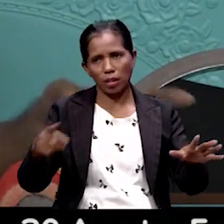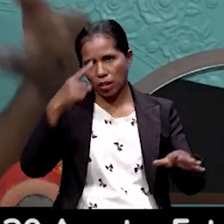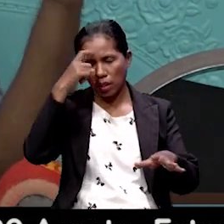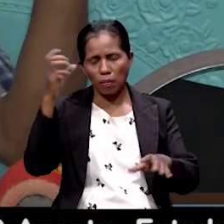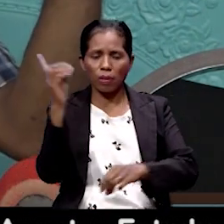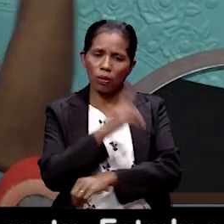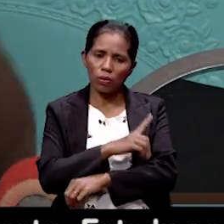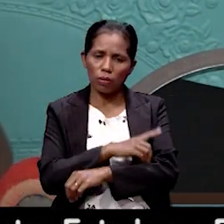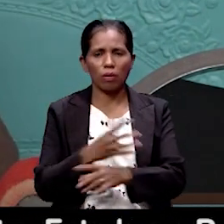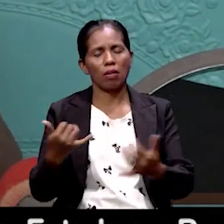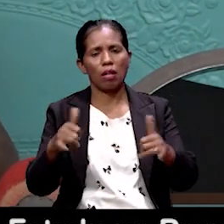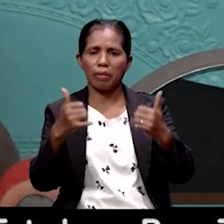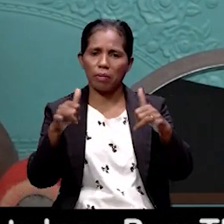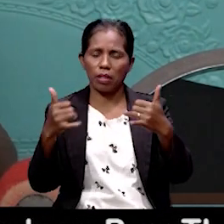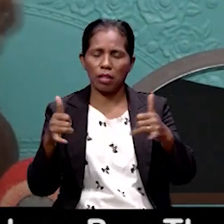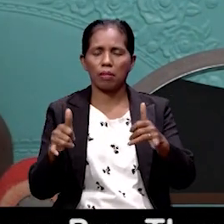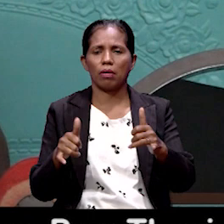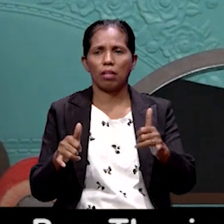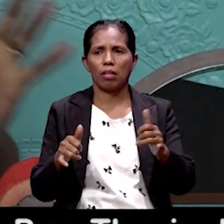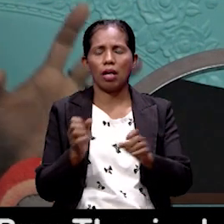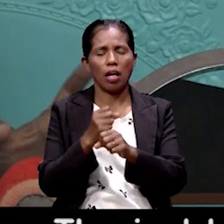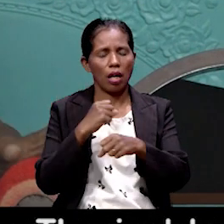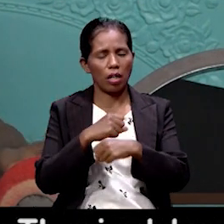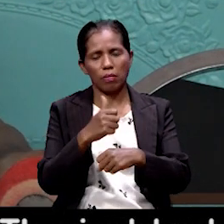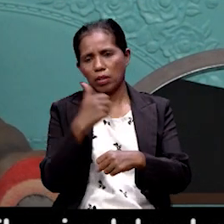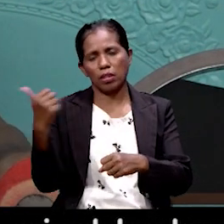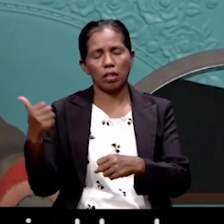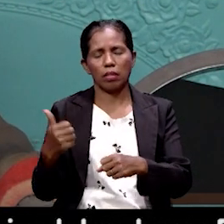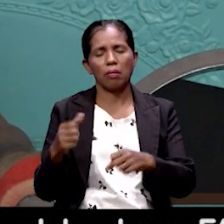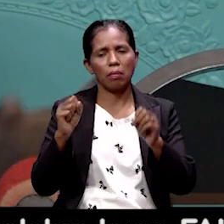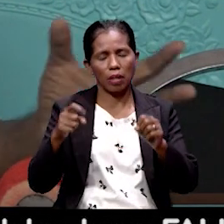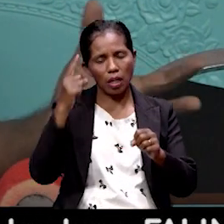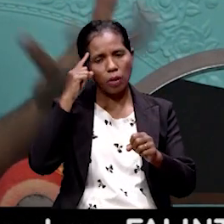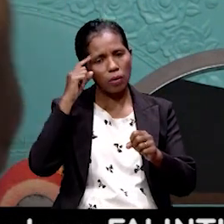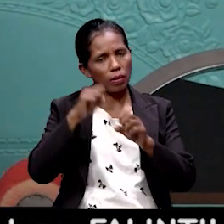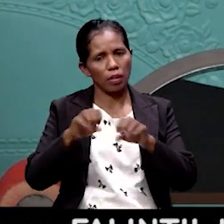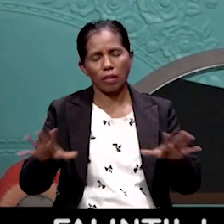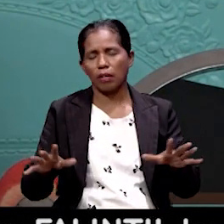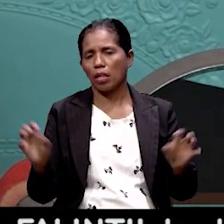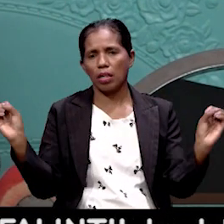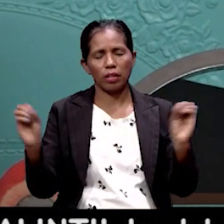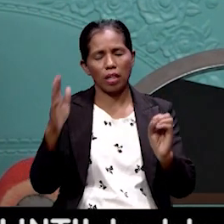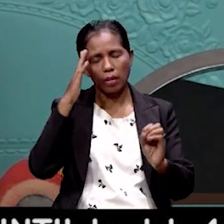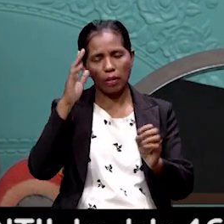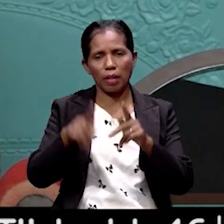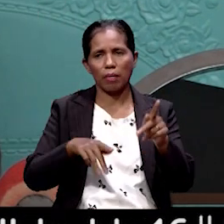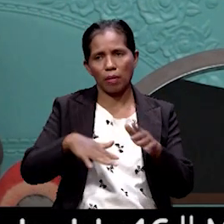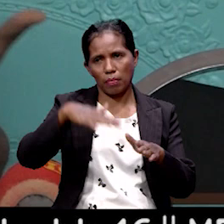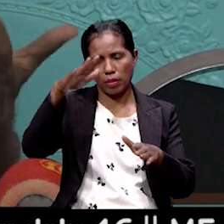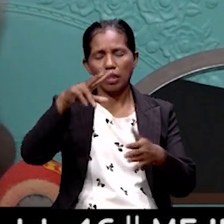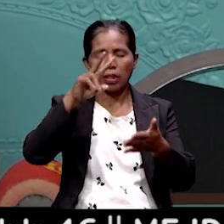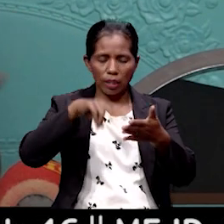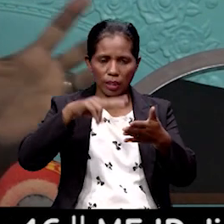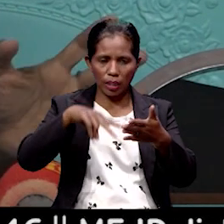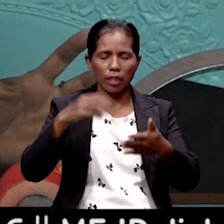Bateruma, e aí a entra na Bateruma.